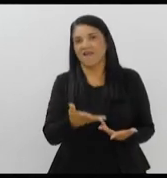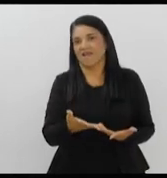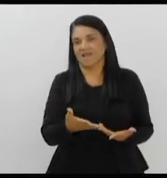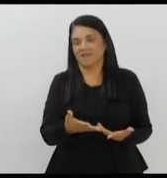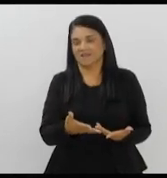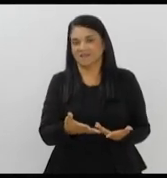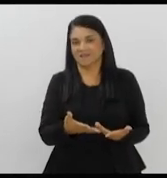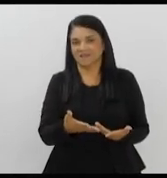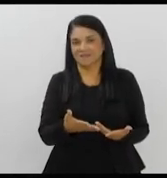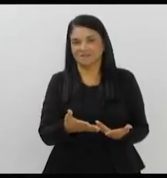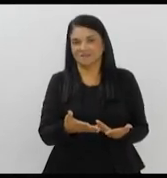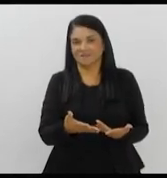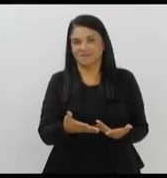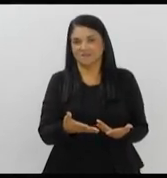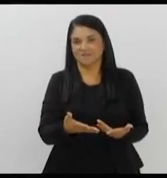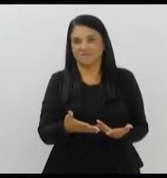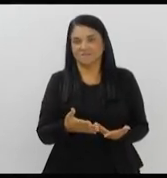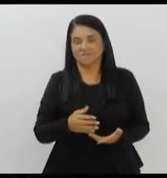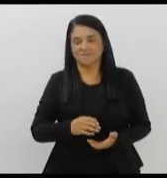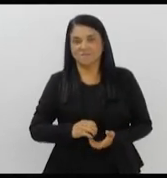O assolamento